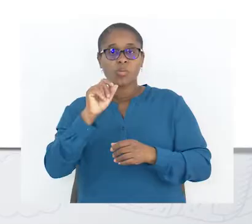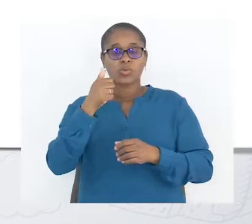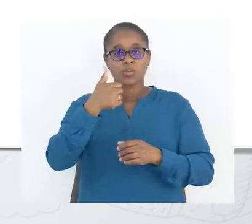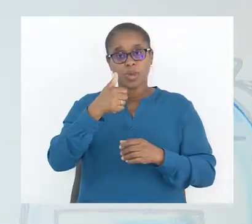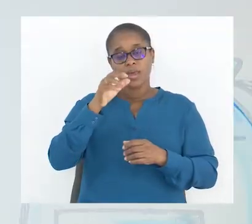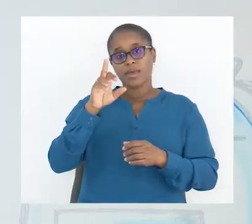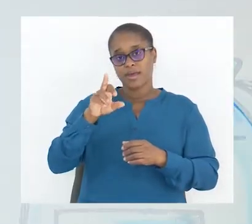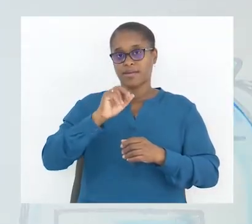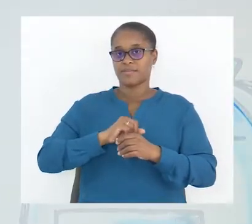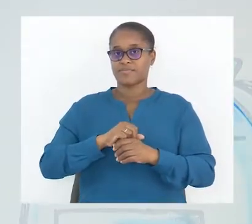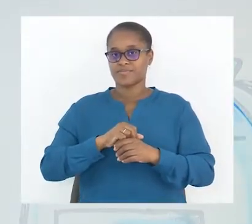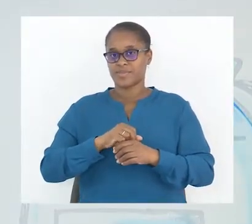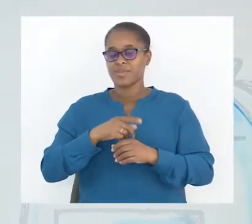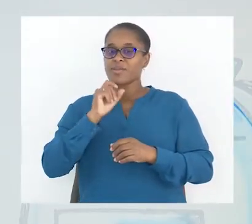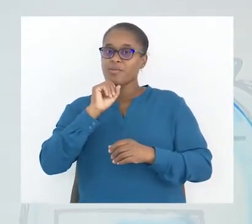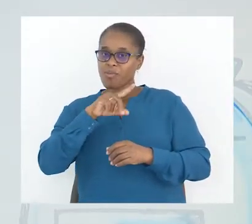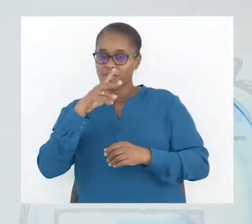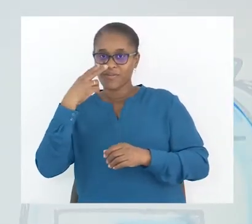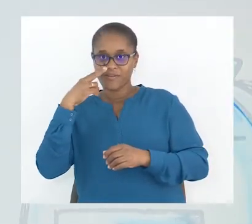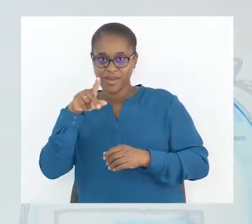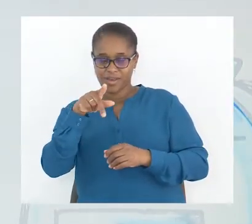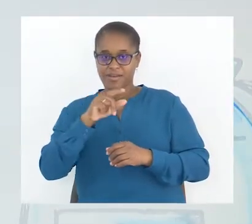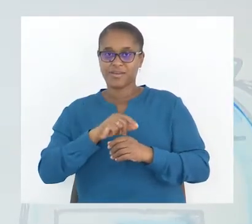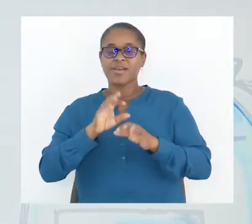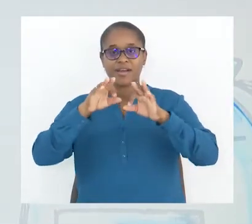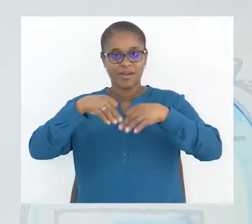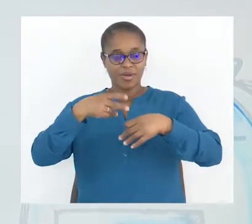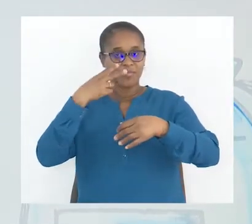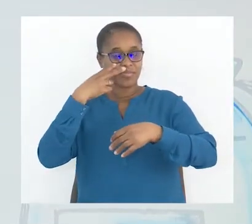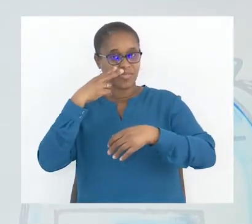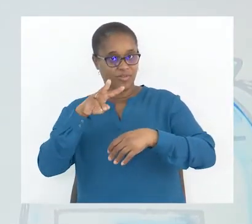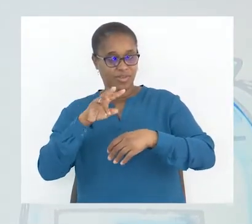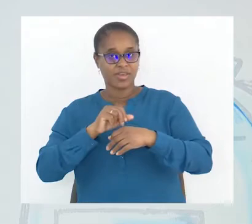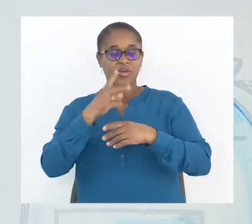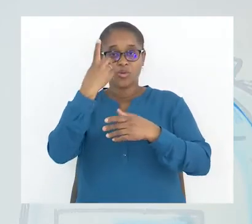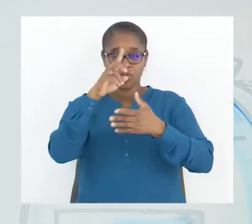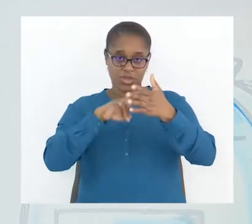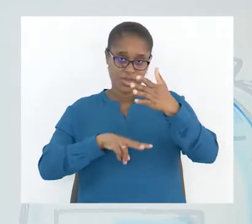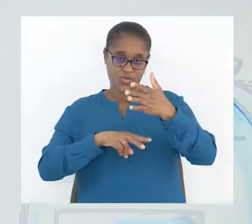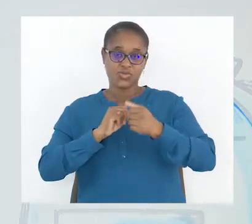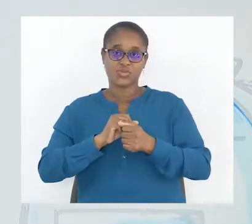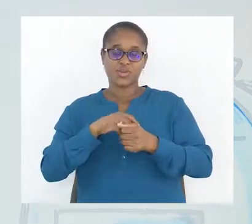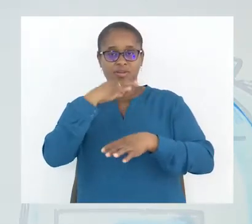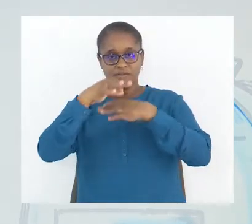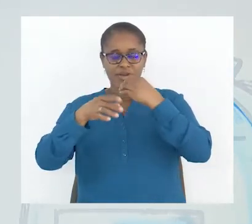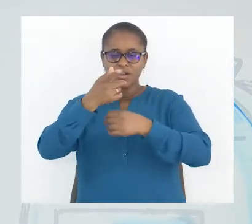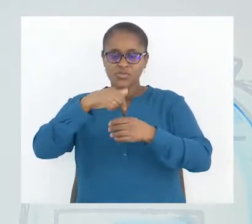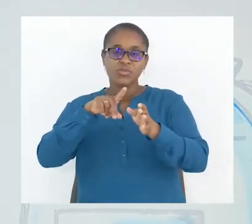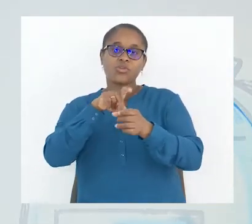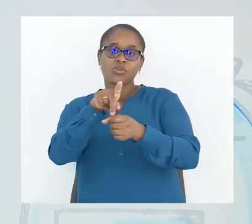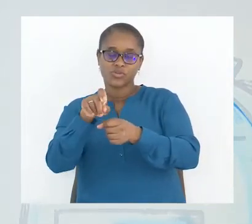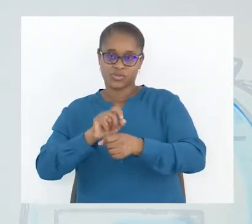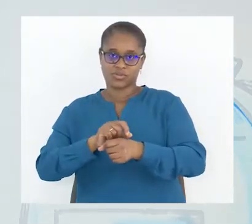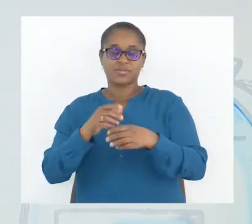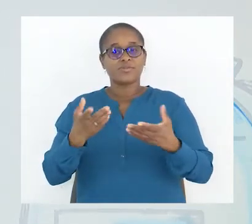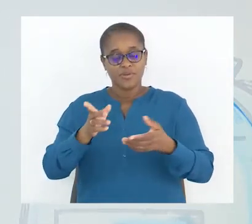https://www.rondonia.fiocruz.br. Conforme puderam ver, acabamos de ver um texto que nos fala do coronavírus.